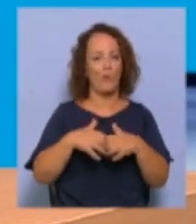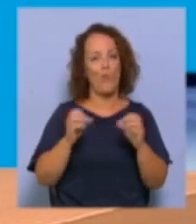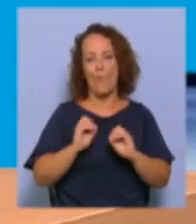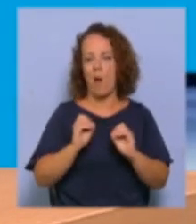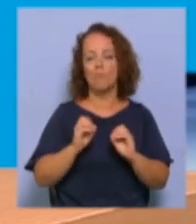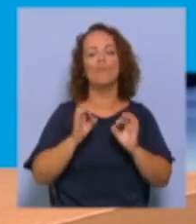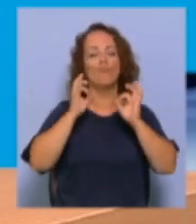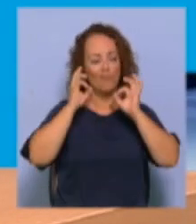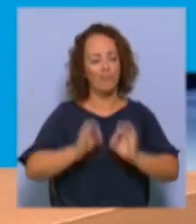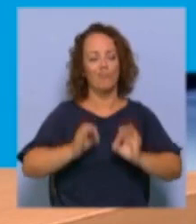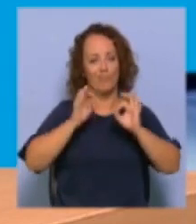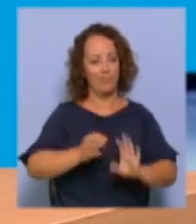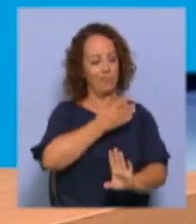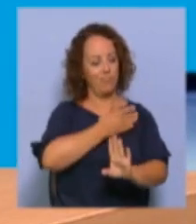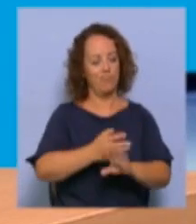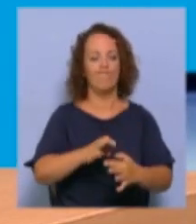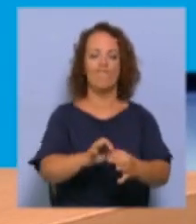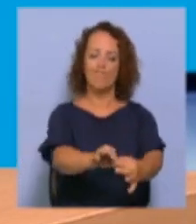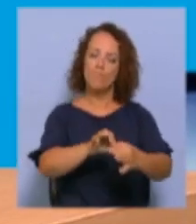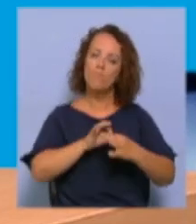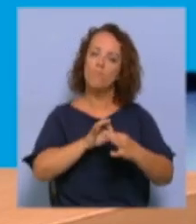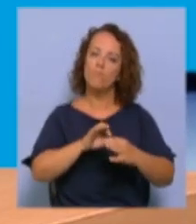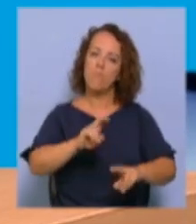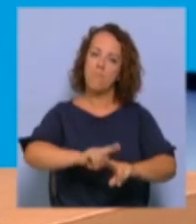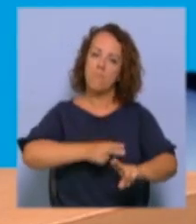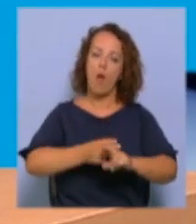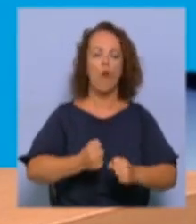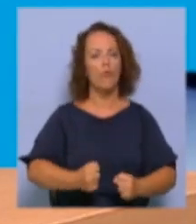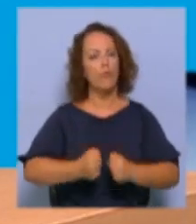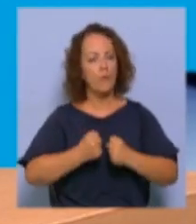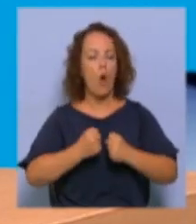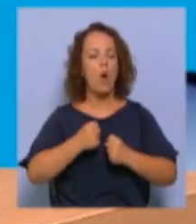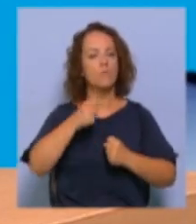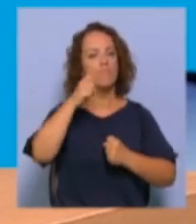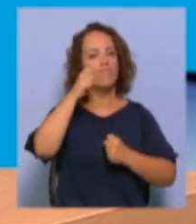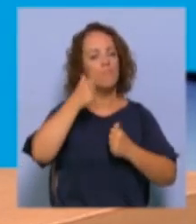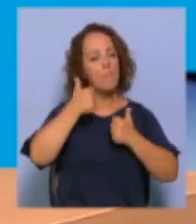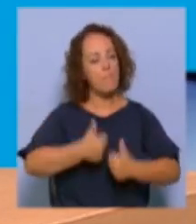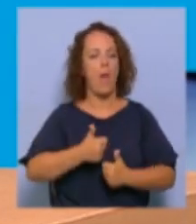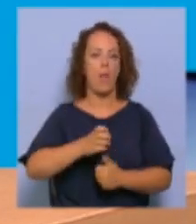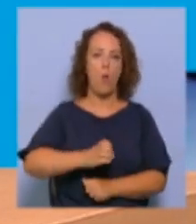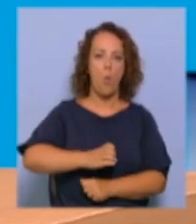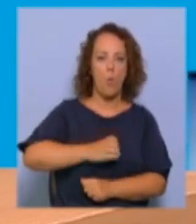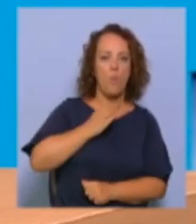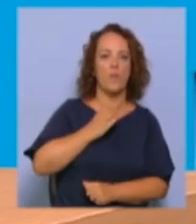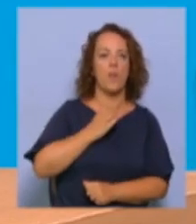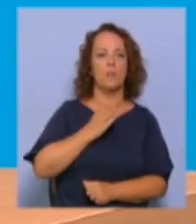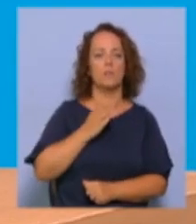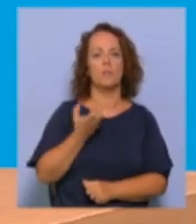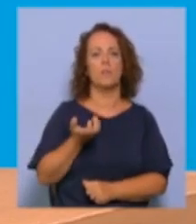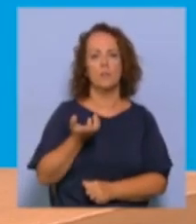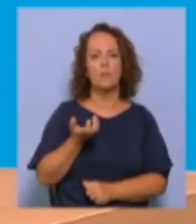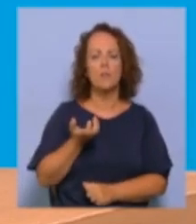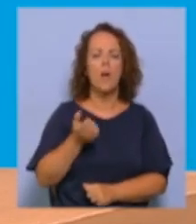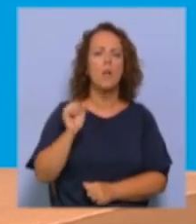aconteceu. Saímos de relações fortes, consolidadas, de confiança também, com componentes tensionais,